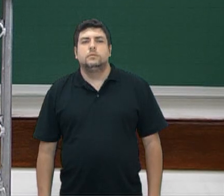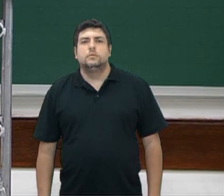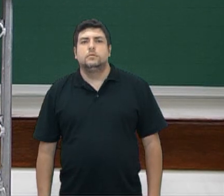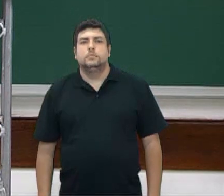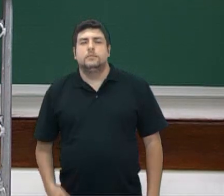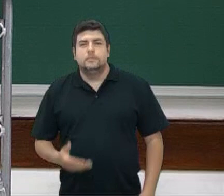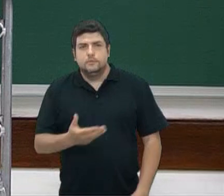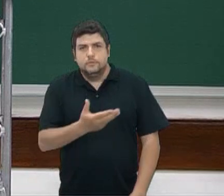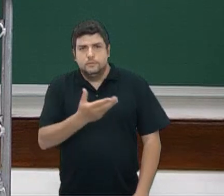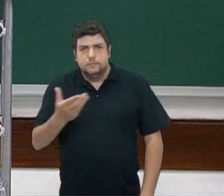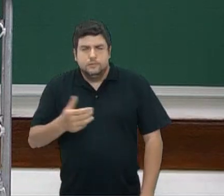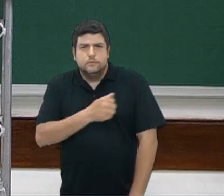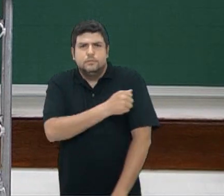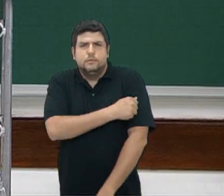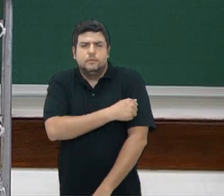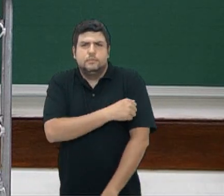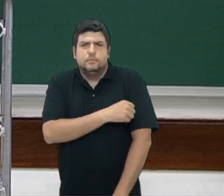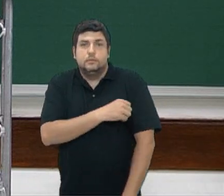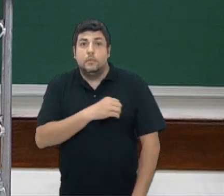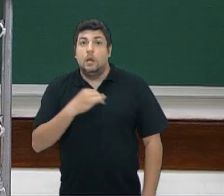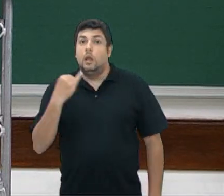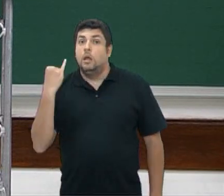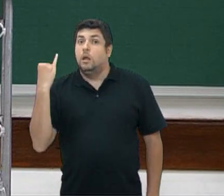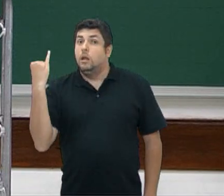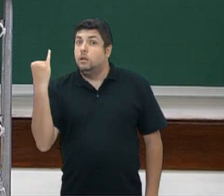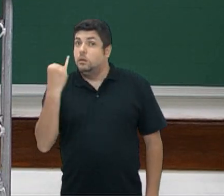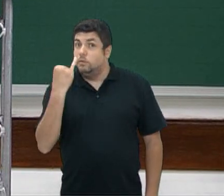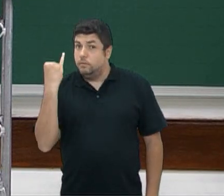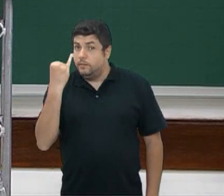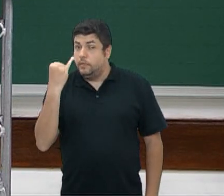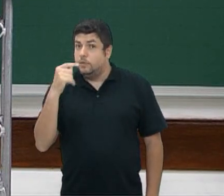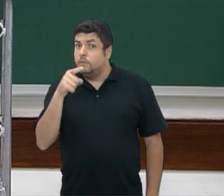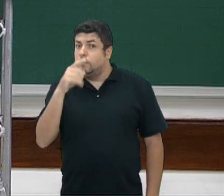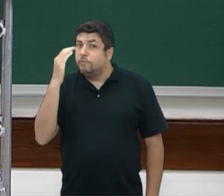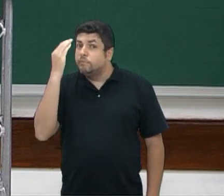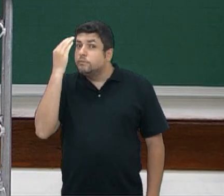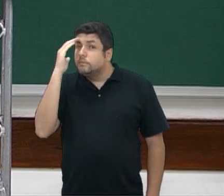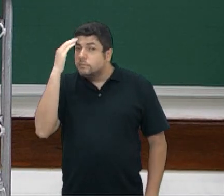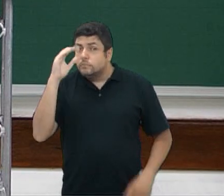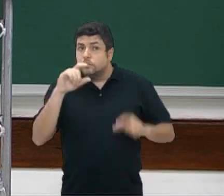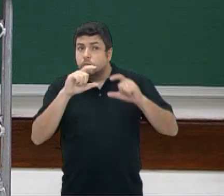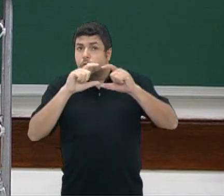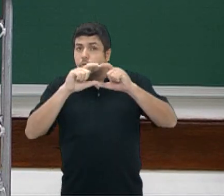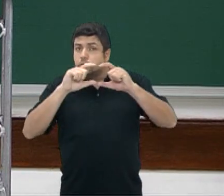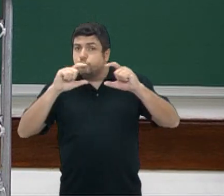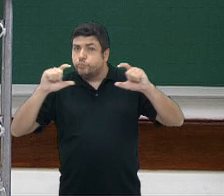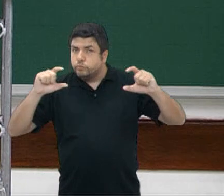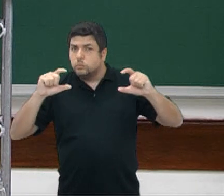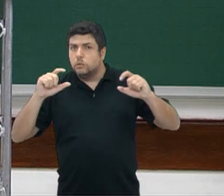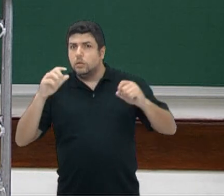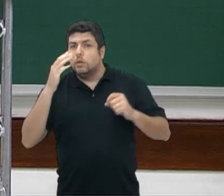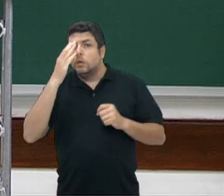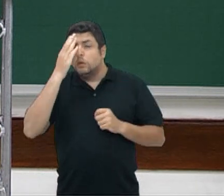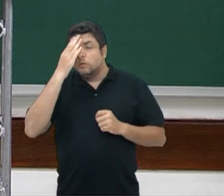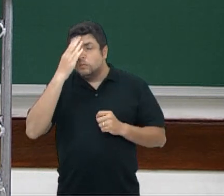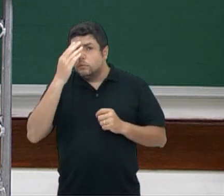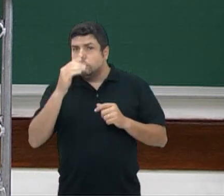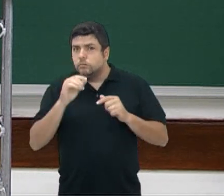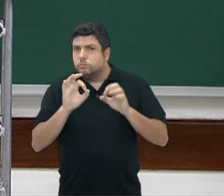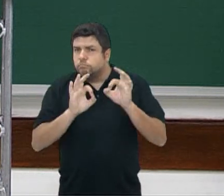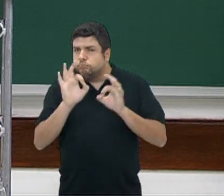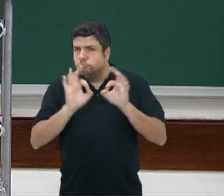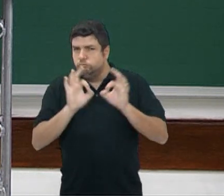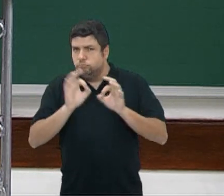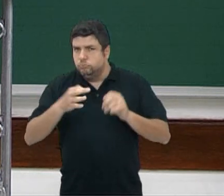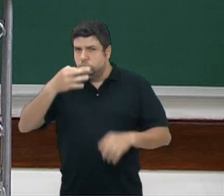Prezados estudantes, aqui é super importante que você compreenda a equação para que consiga trabalhar de maneira adequada. Então,